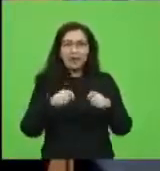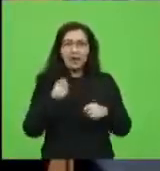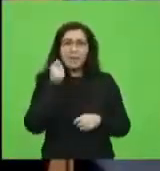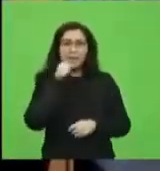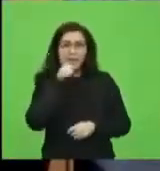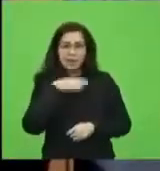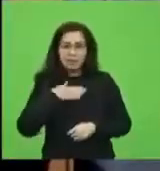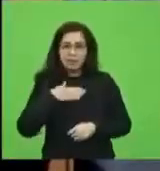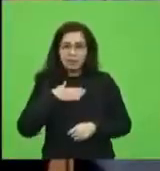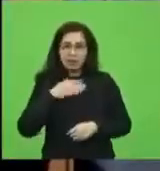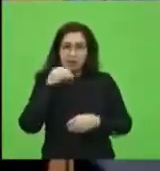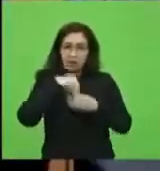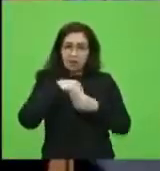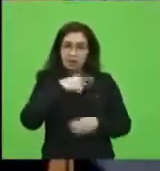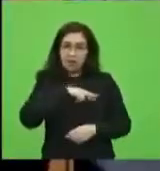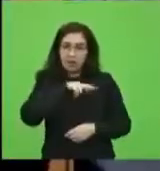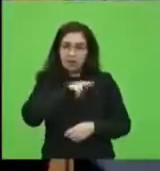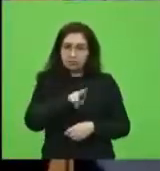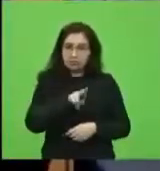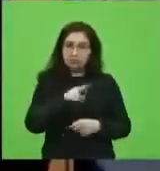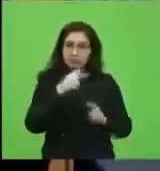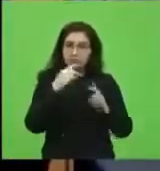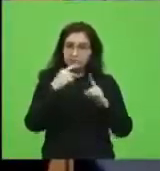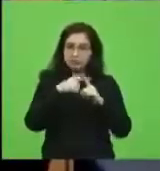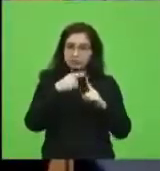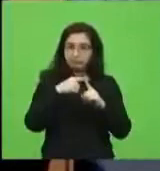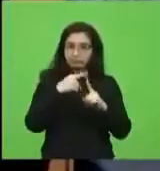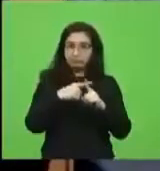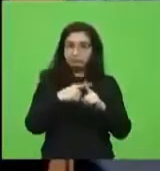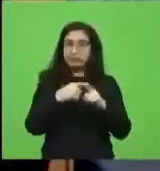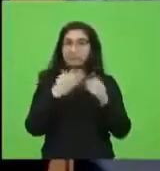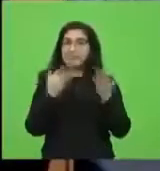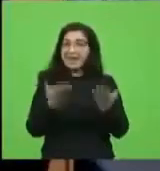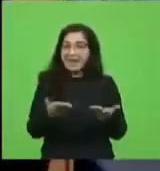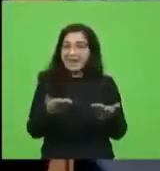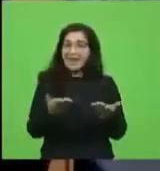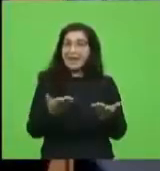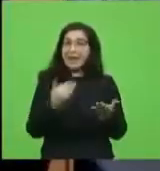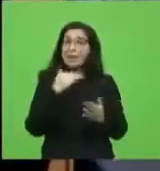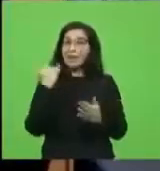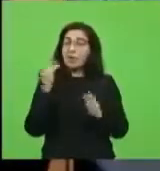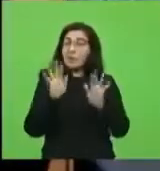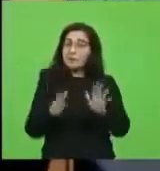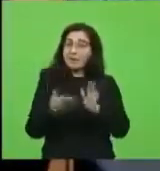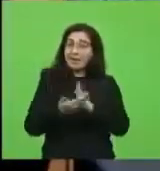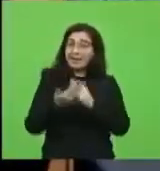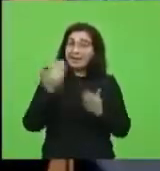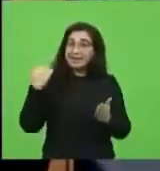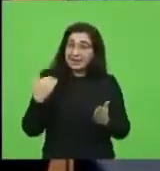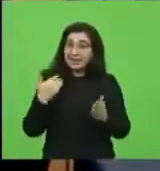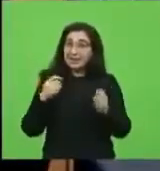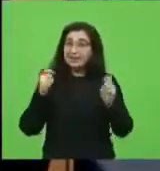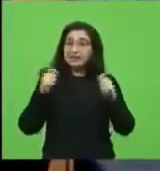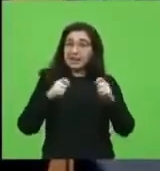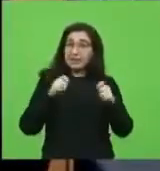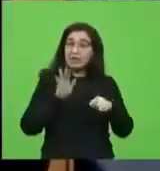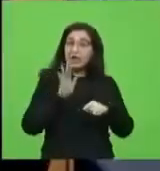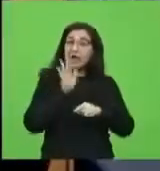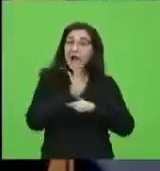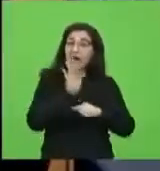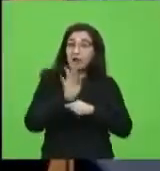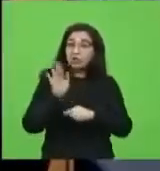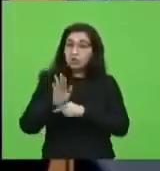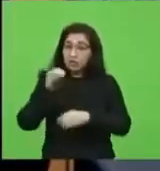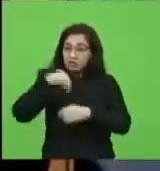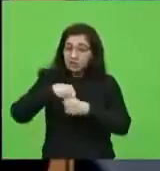o trabalho que meu pai e minha mãe passaram, ela ainda teve tempo e disposição para o trabalho comunitário dentro da